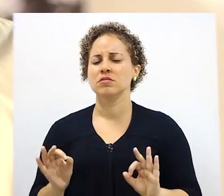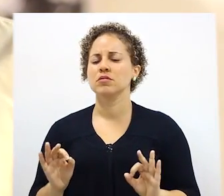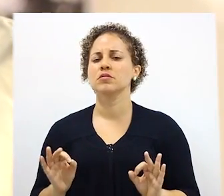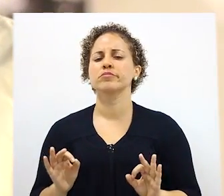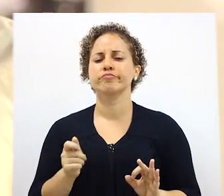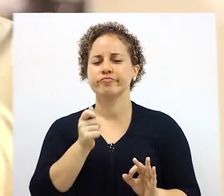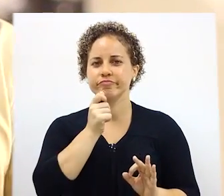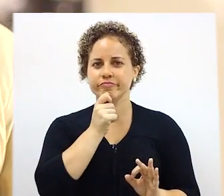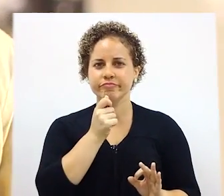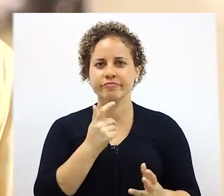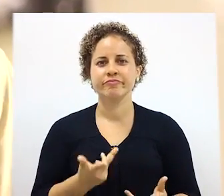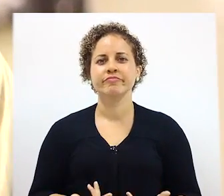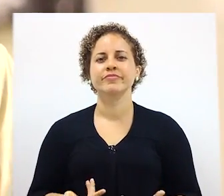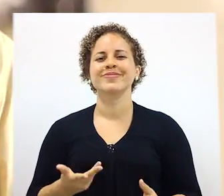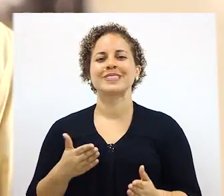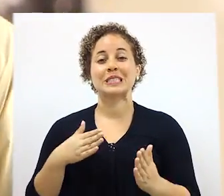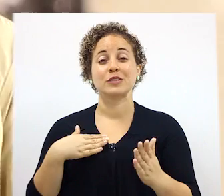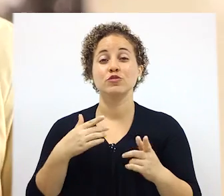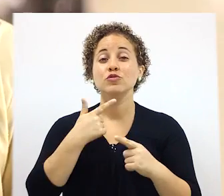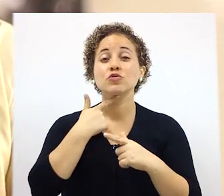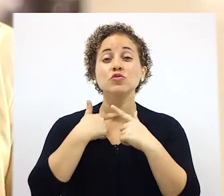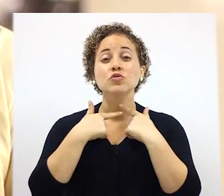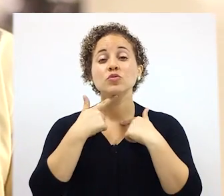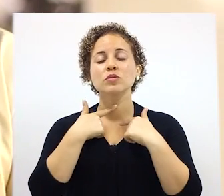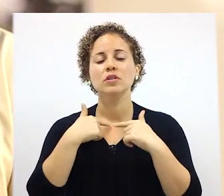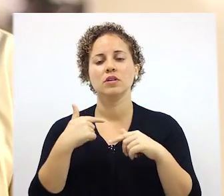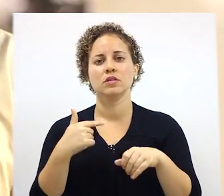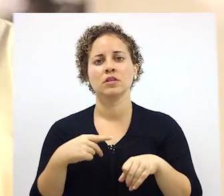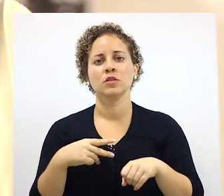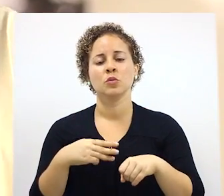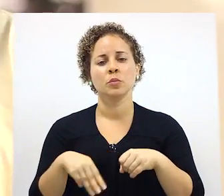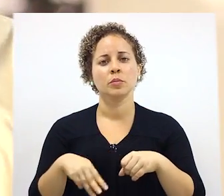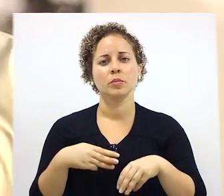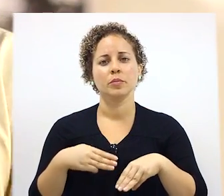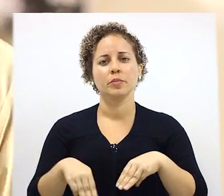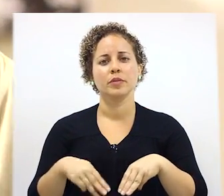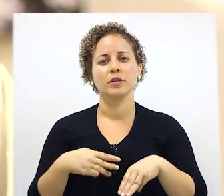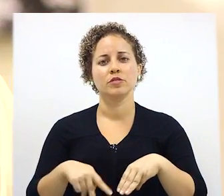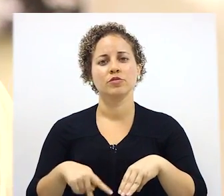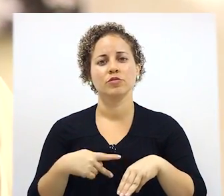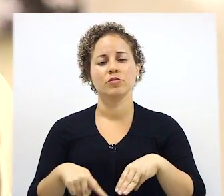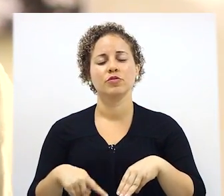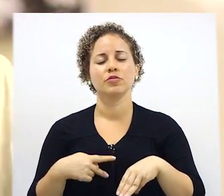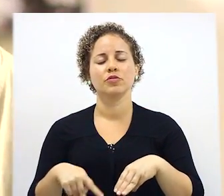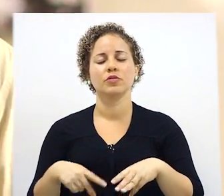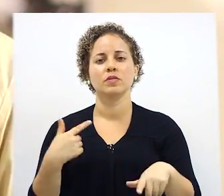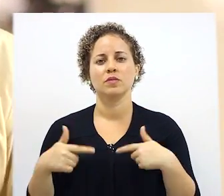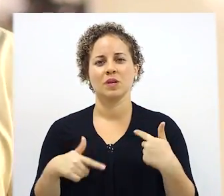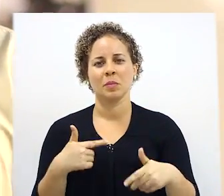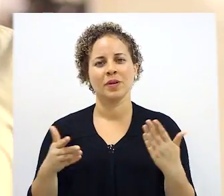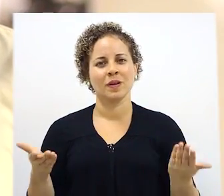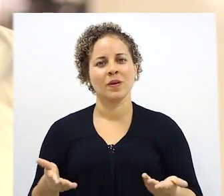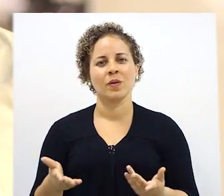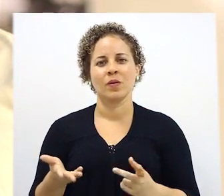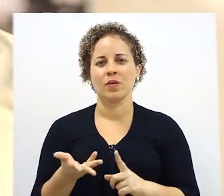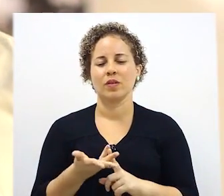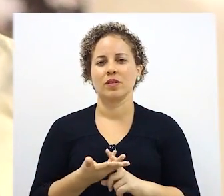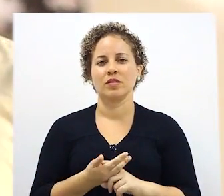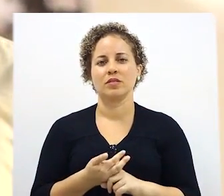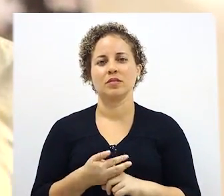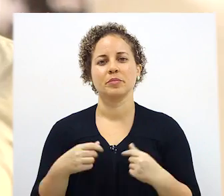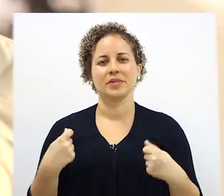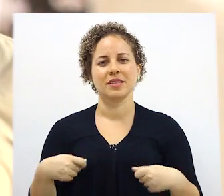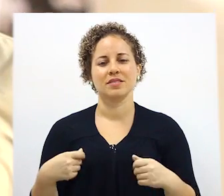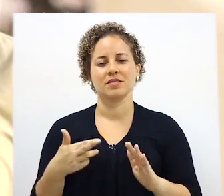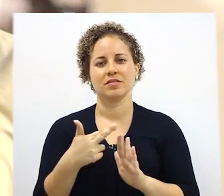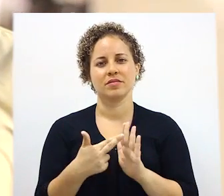né? Tentando chegar lá no que o Ministério do Trabalho ele passa, mas a maioria hoje em dia ela tem que estar de acordo com